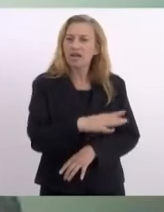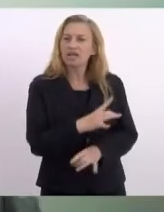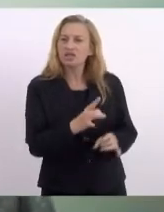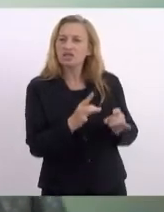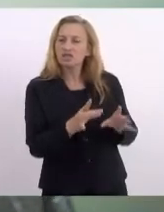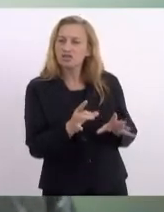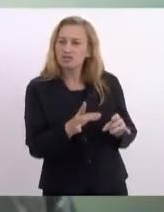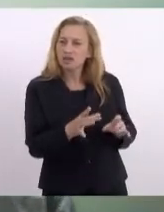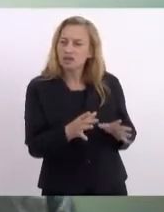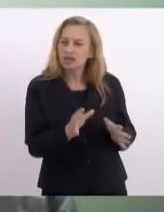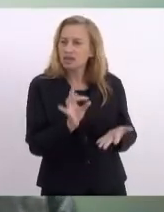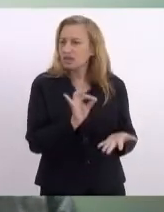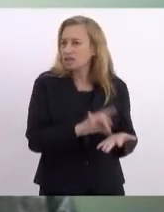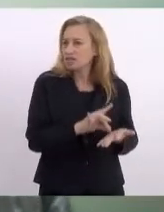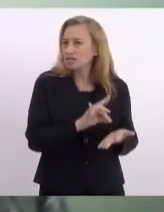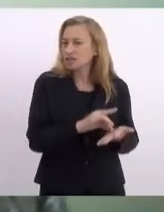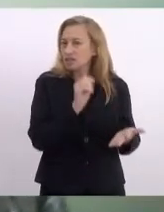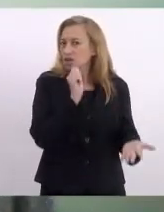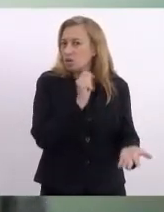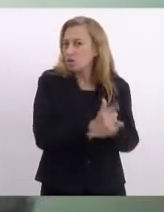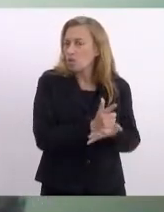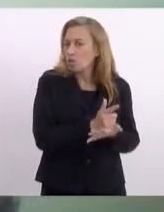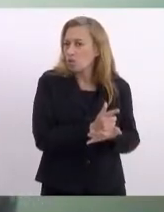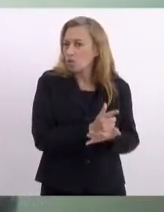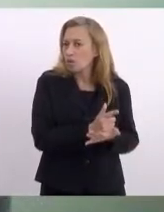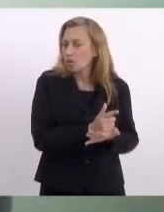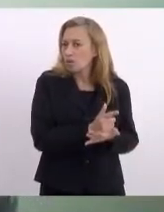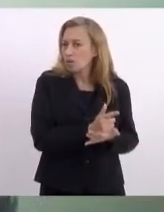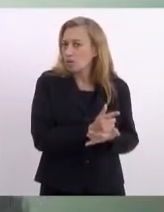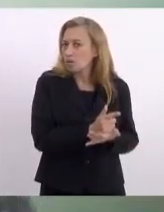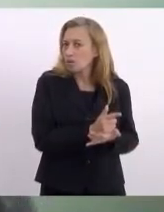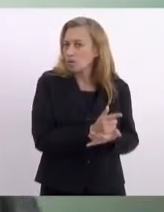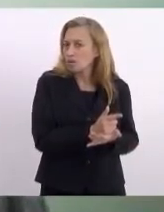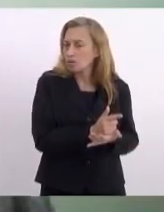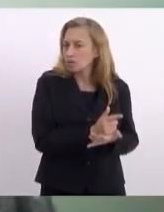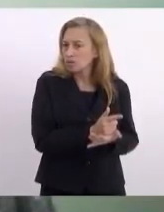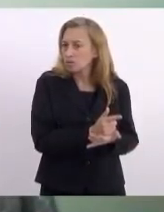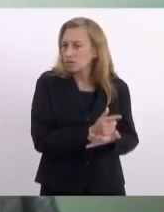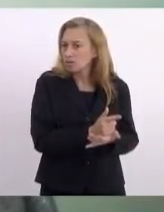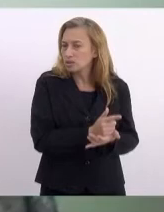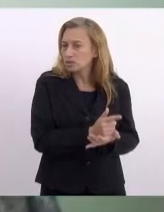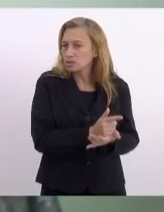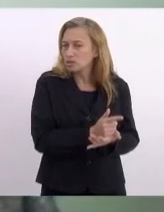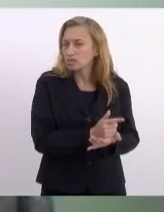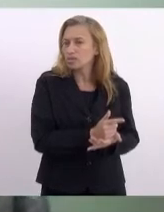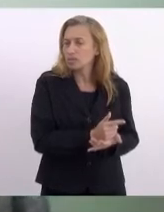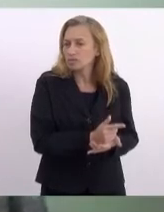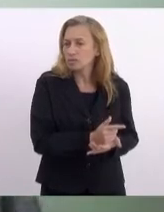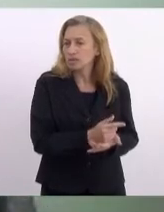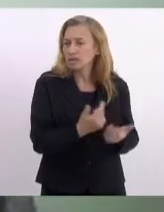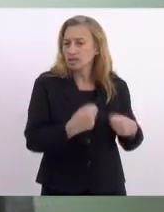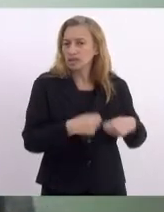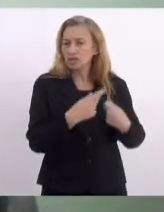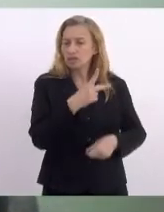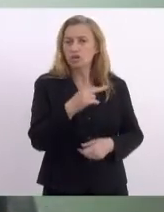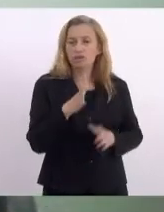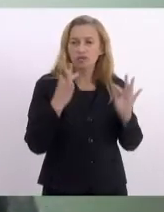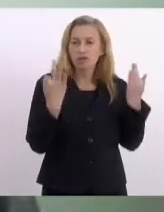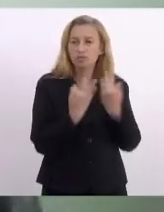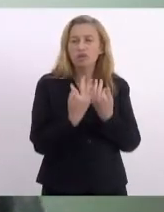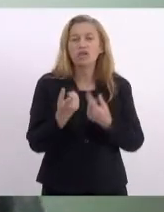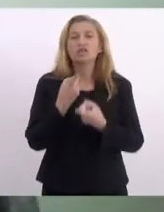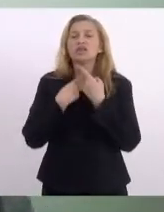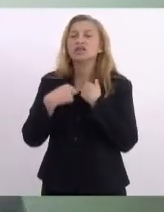verdade, efetua uma compra para a subsistência da sua família. O que a gente deseja com